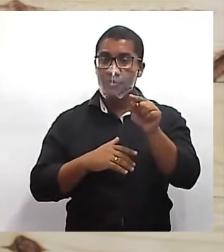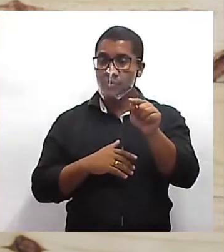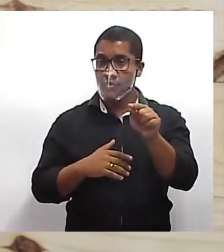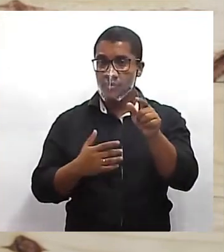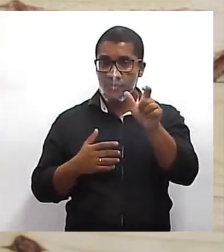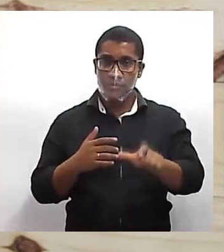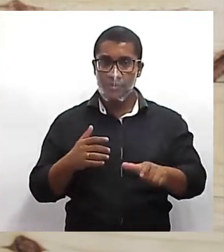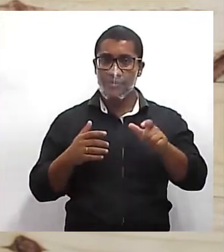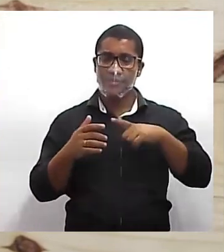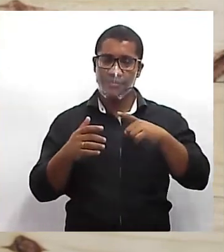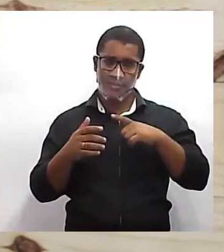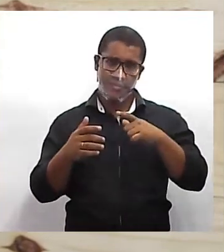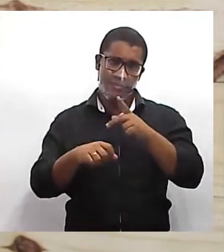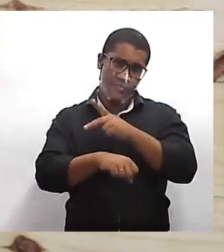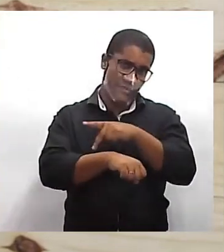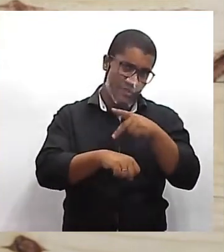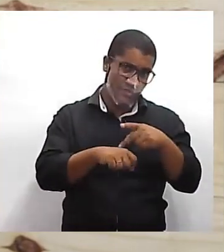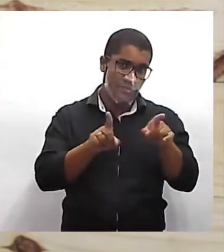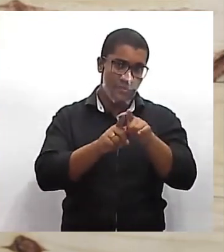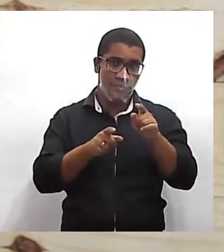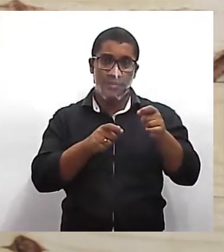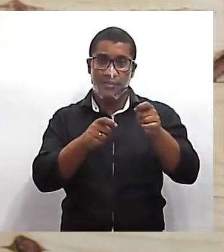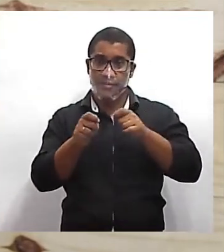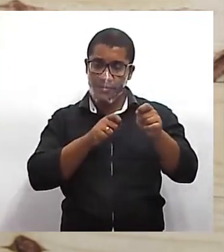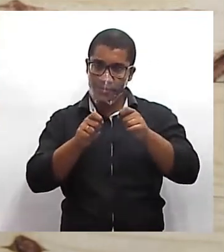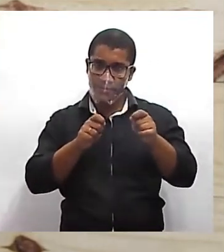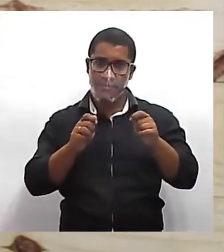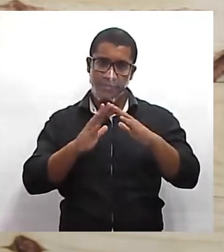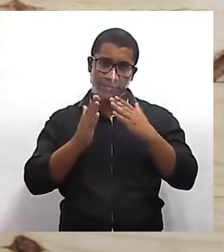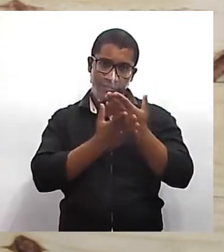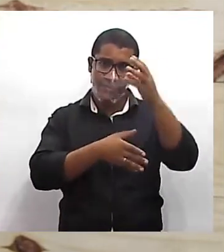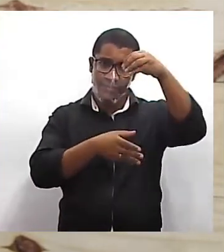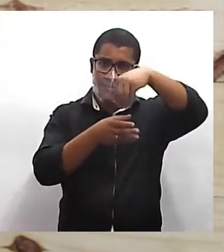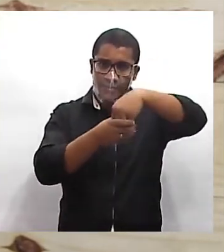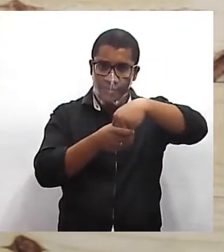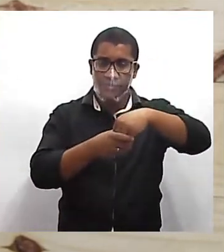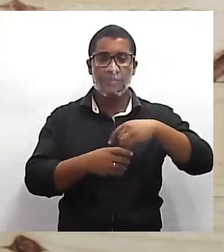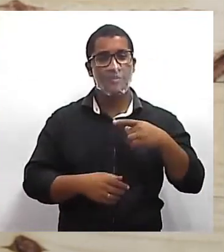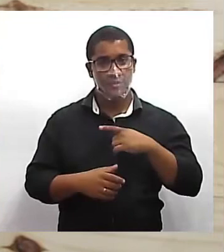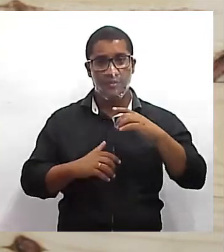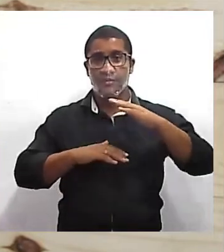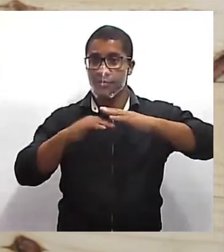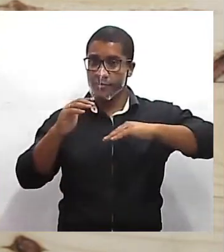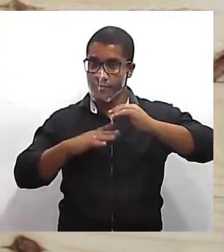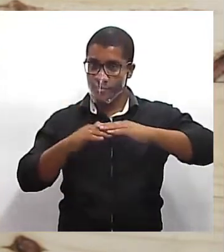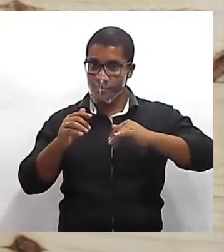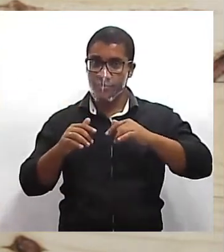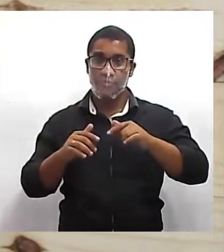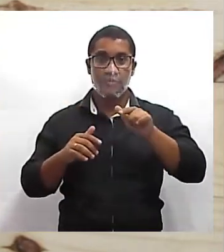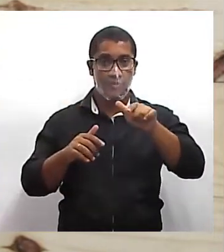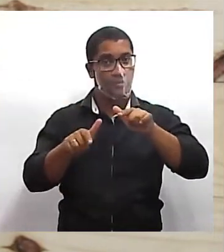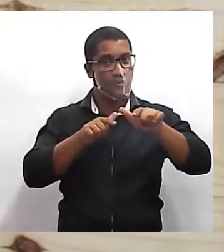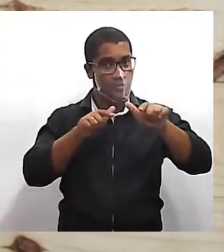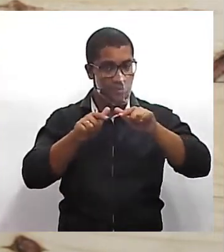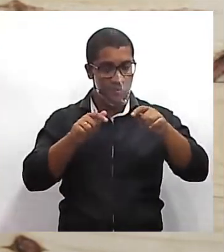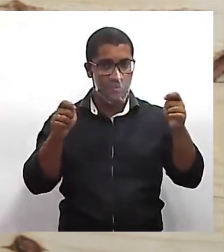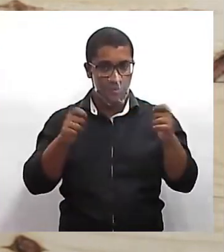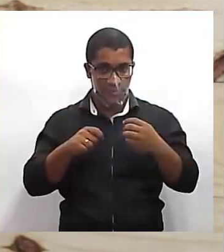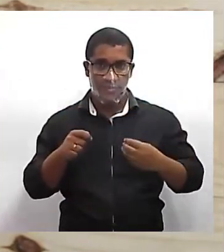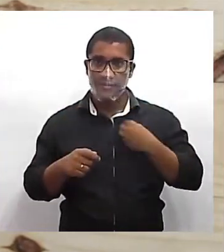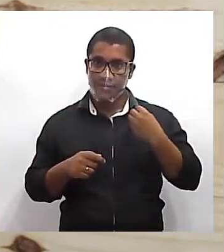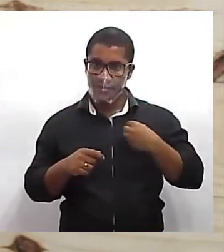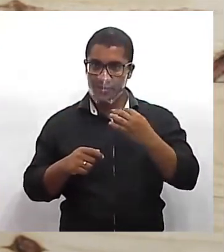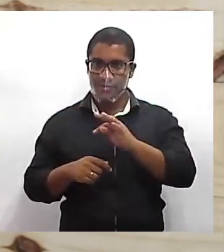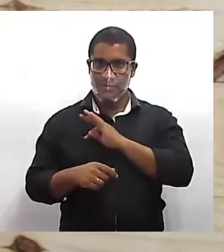e administrativas nos estabelecimentos escolares, propiciando a profissionalização de trabalhadores para atuarem como técnicos